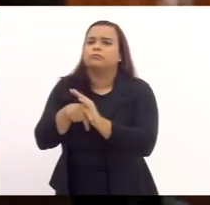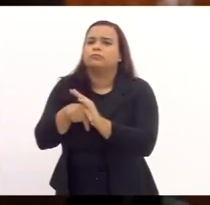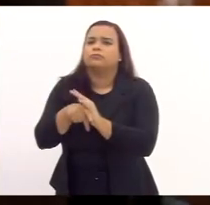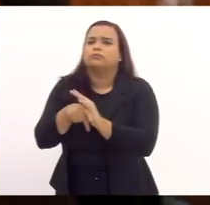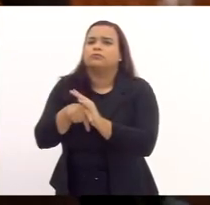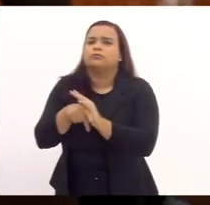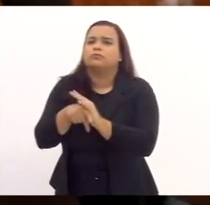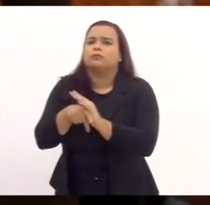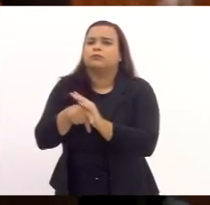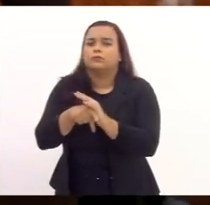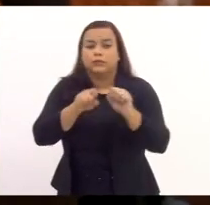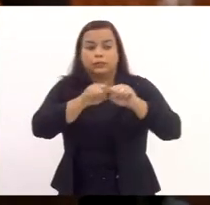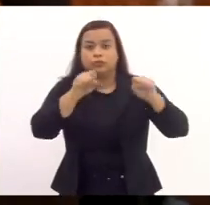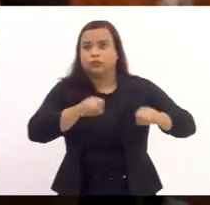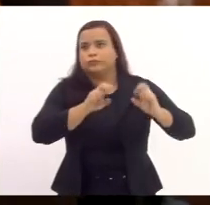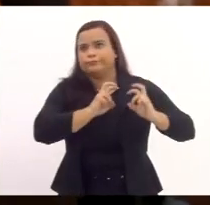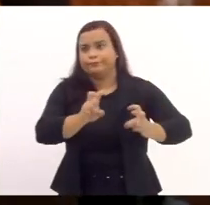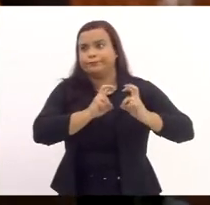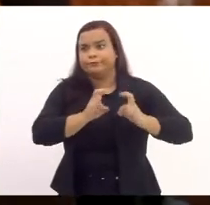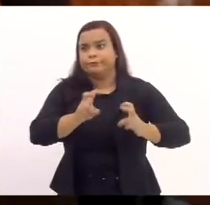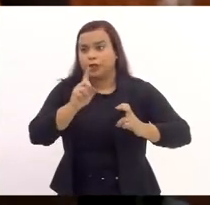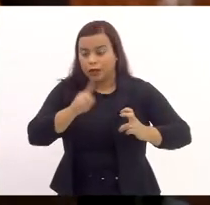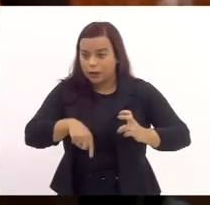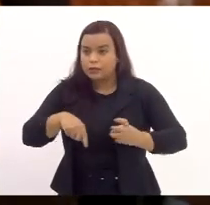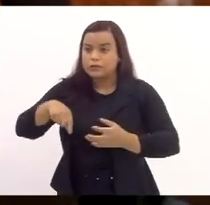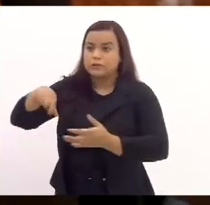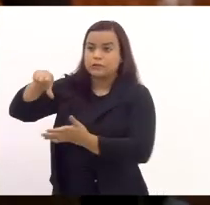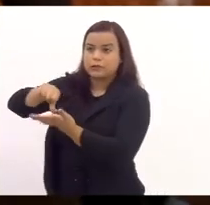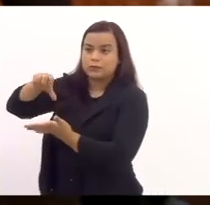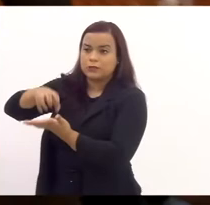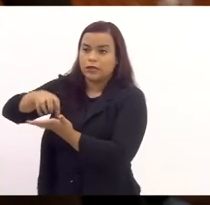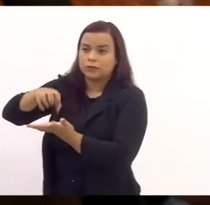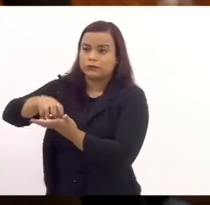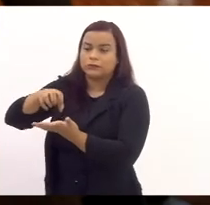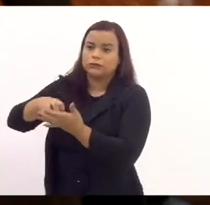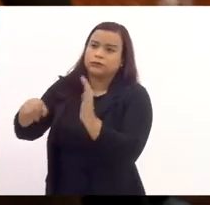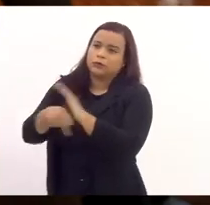sistema ferroviário, é com a Central Logística, e